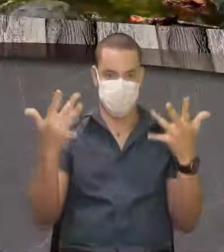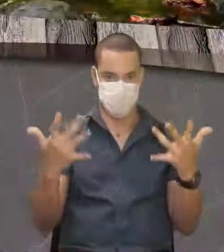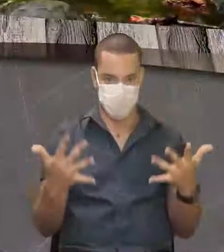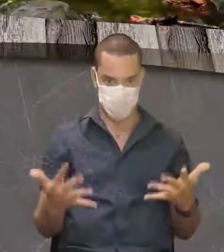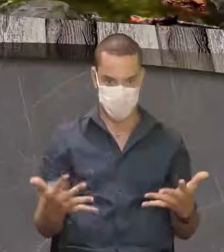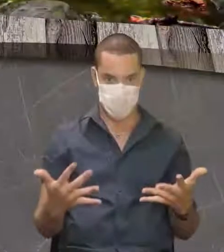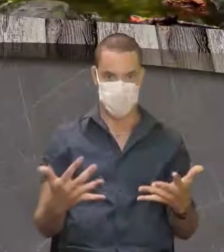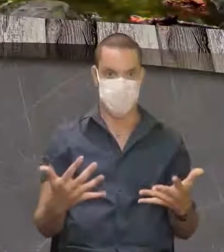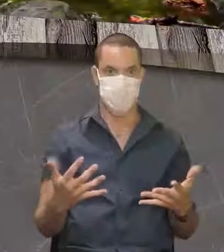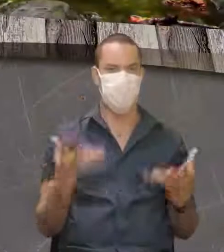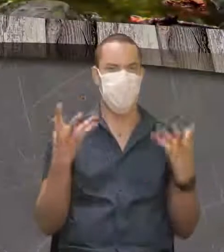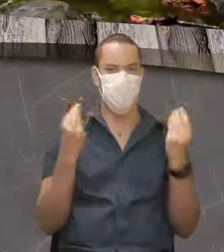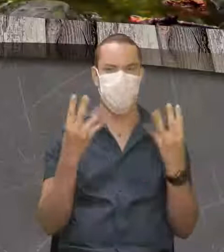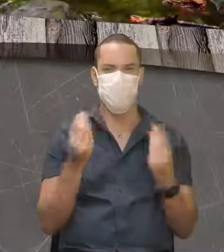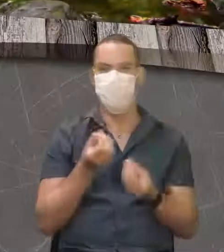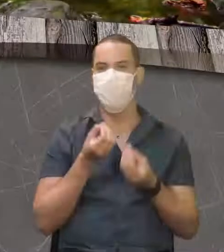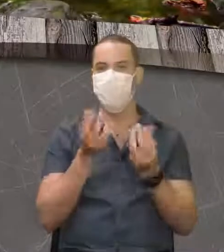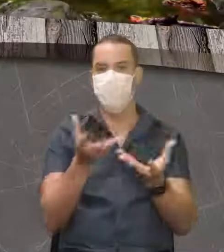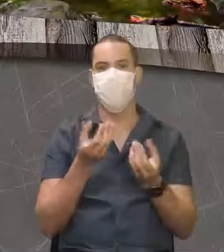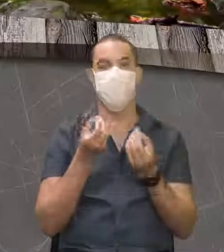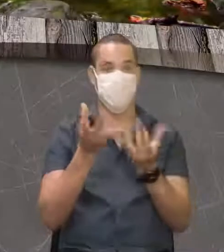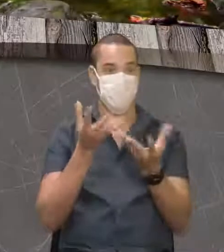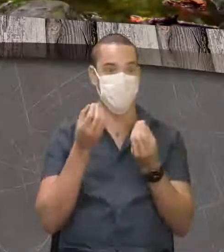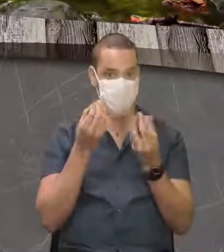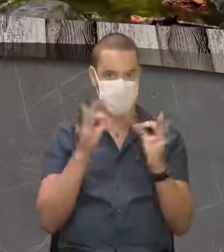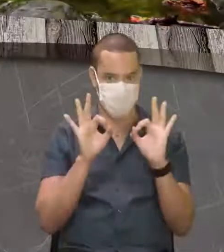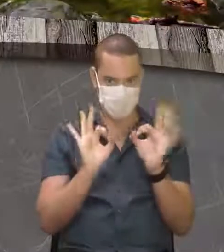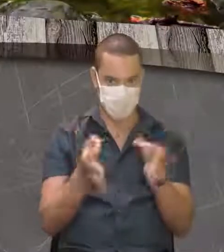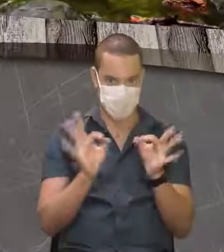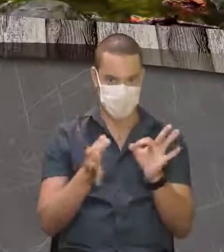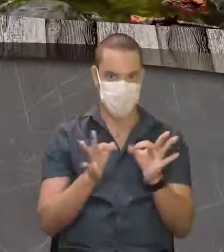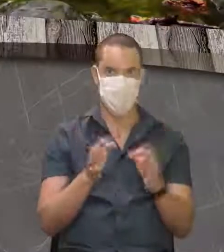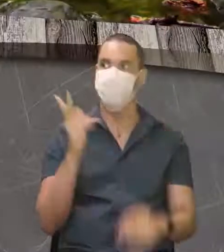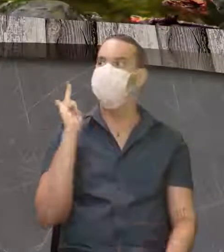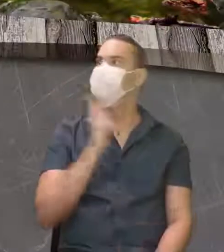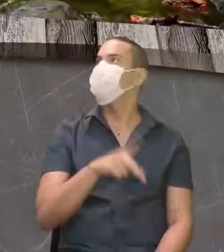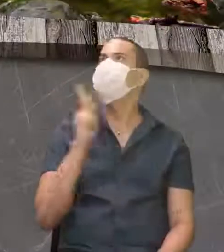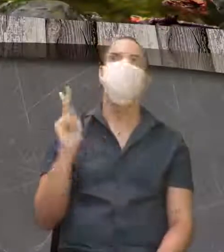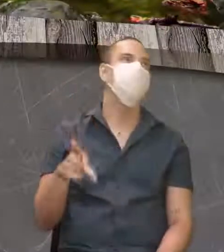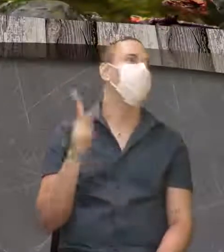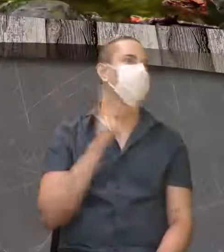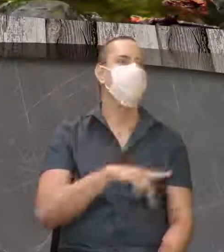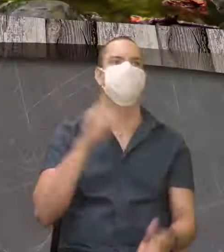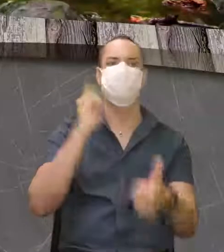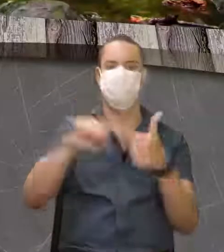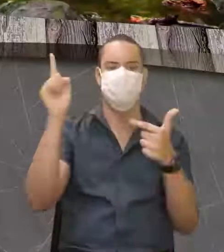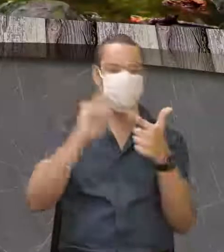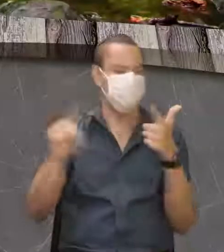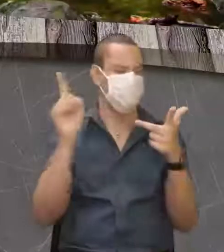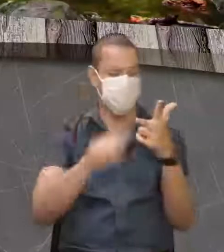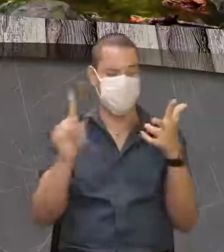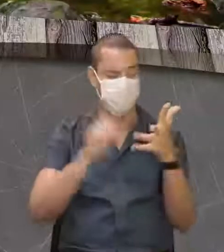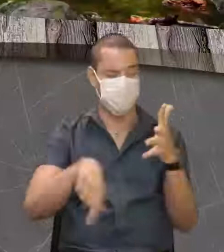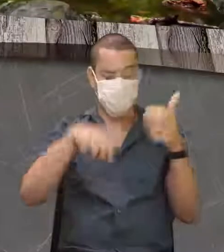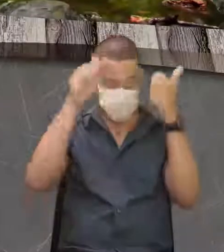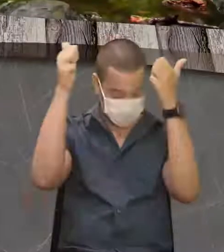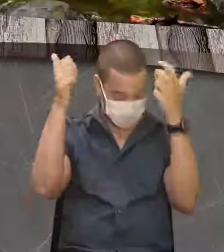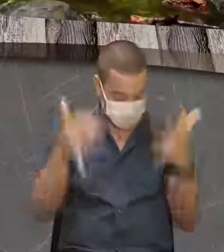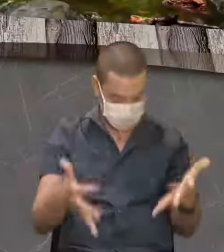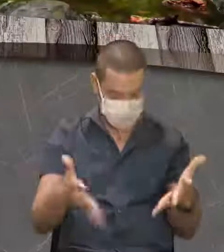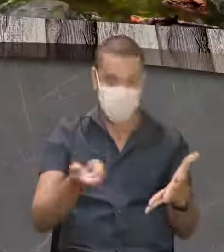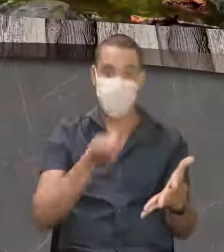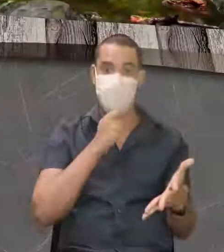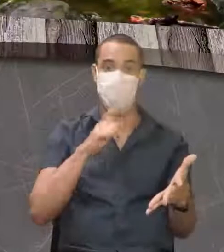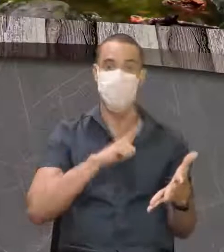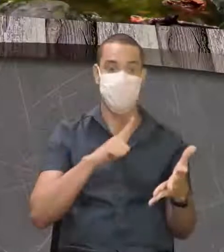hoje. É muita informação, né? Professora, prófase, metáfase, anáfase, telófase, e ainda